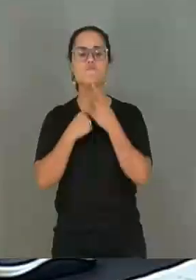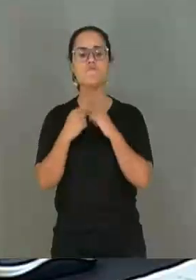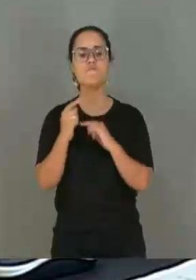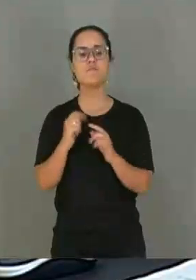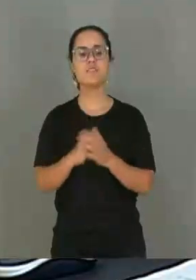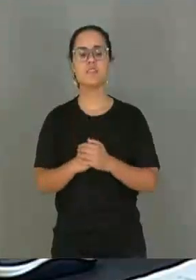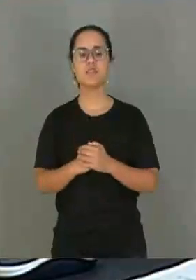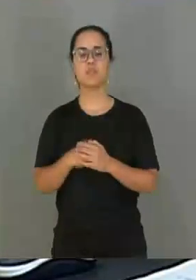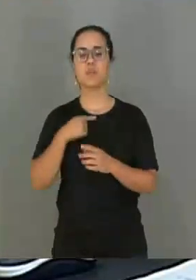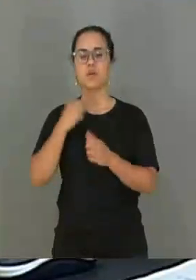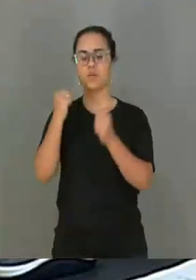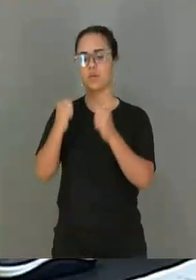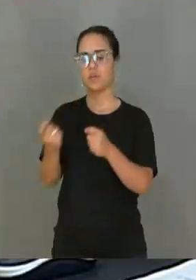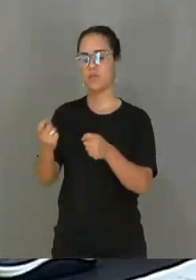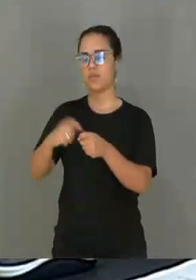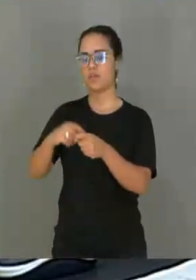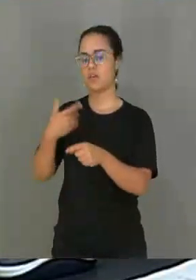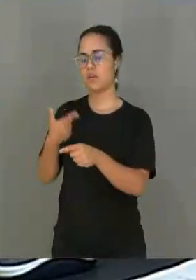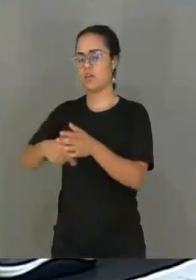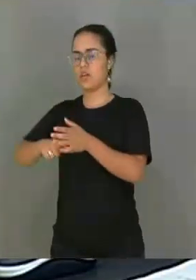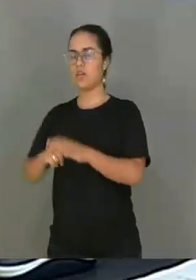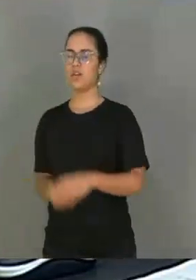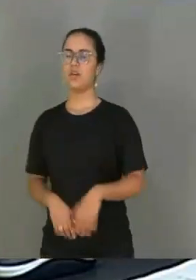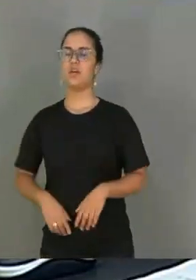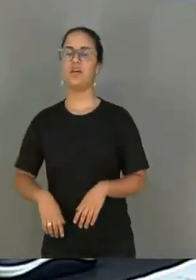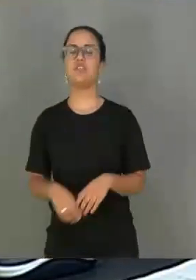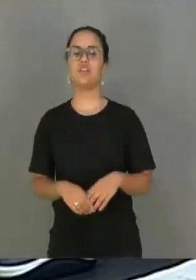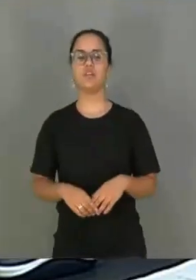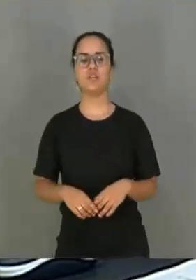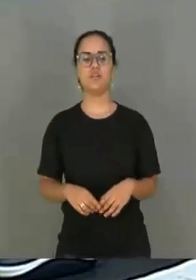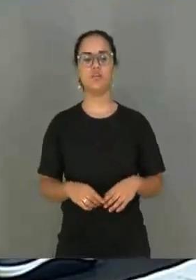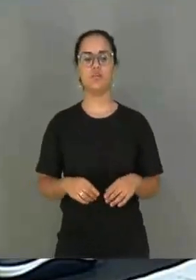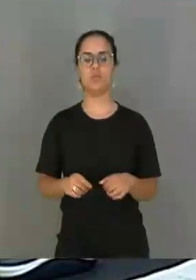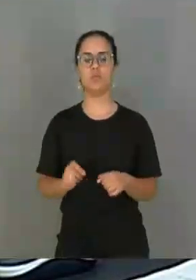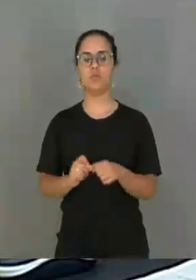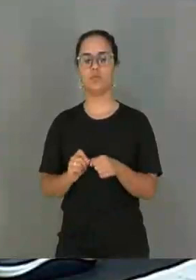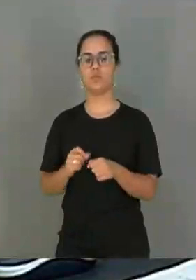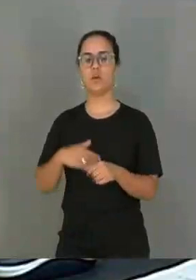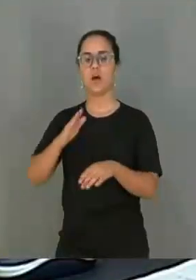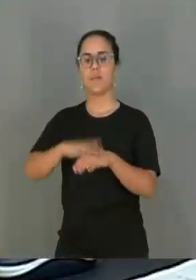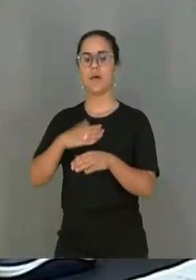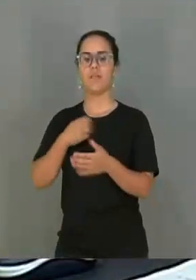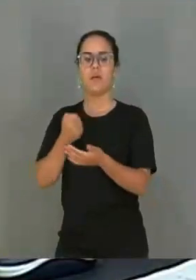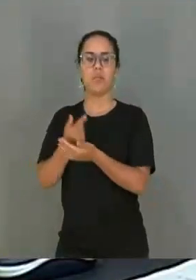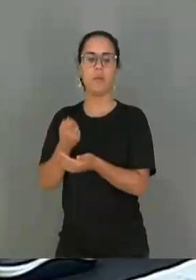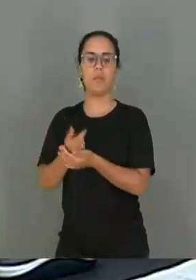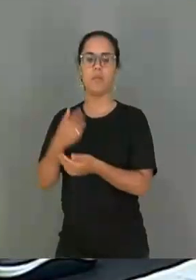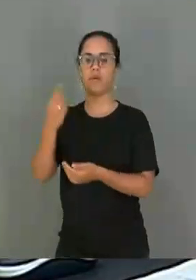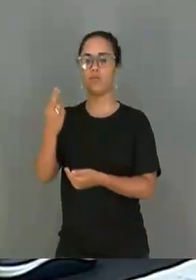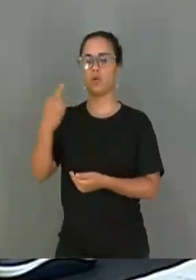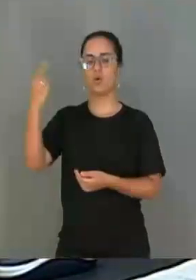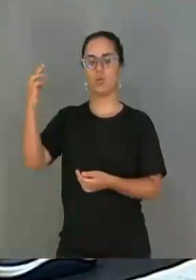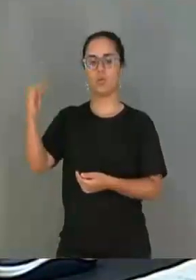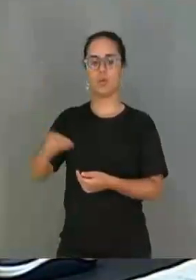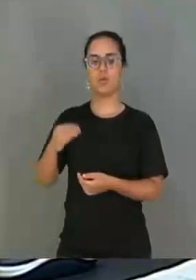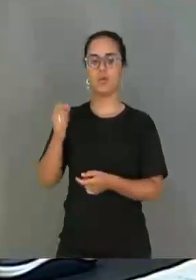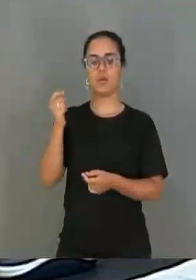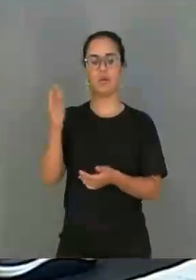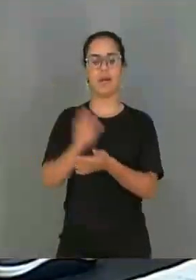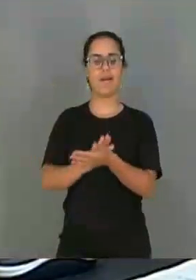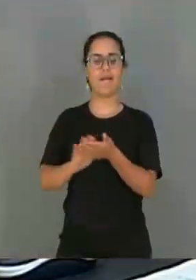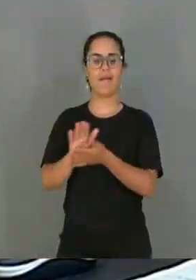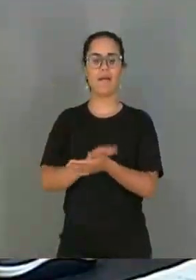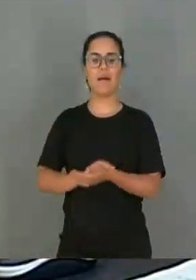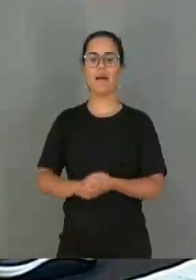vem um poder interferir na véspera de uma votação? Ah, não, mas vai gastar 2 bilhões de reais. Isso é nada,